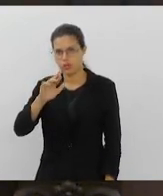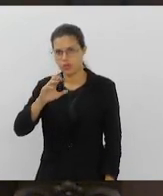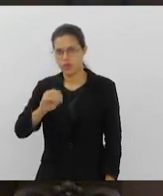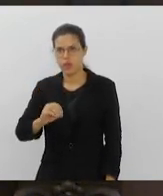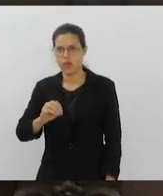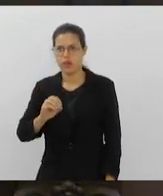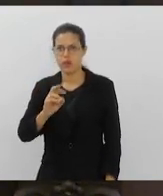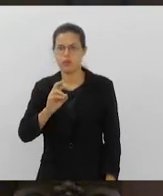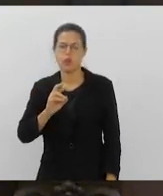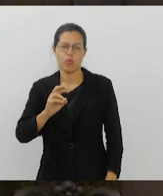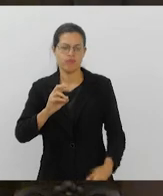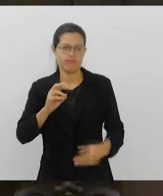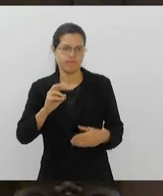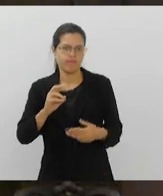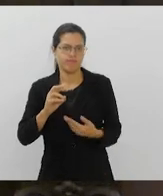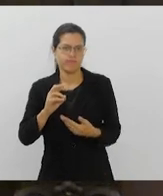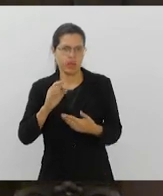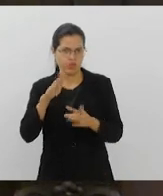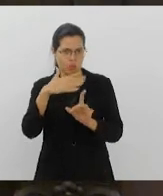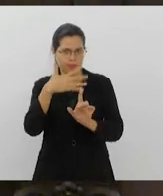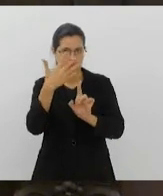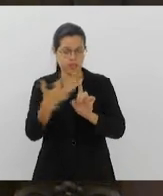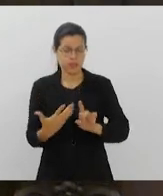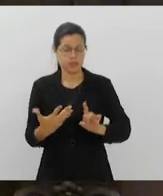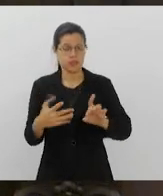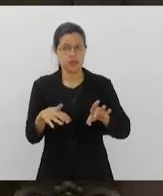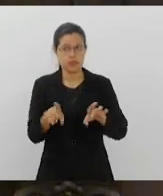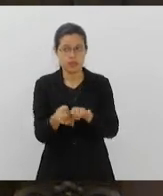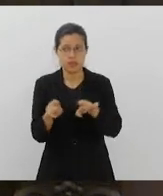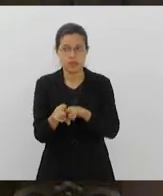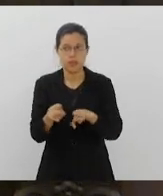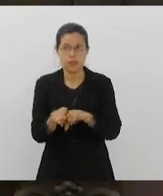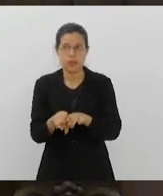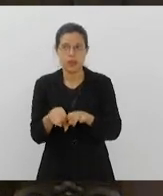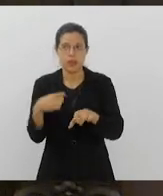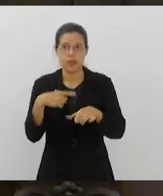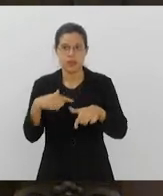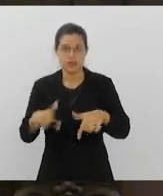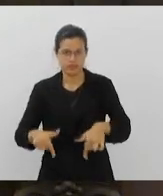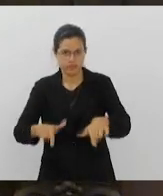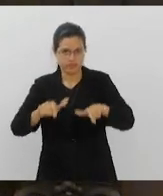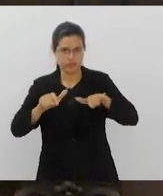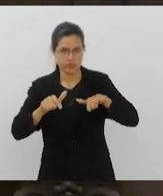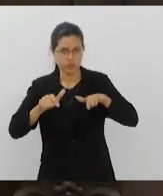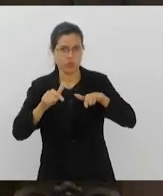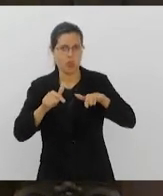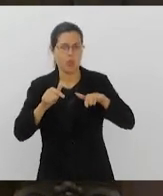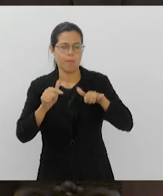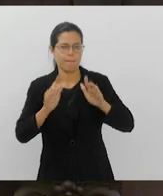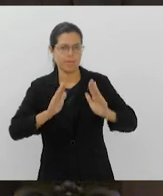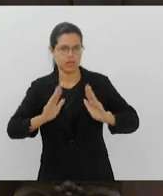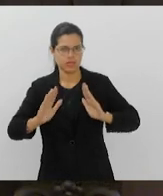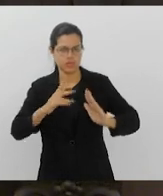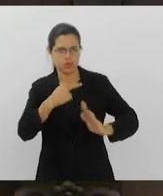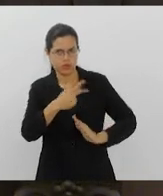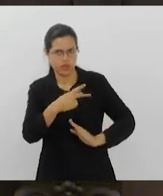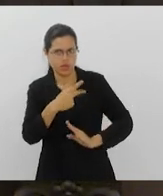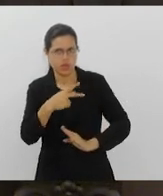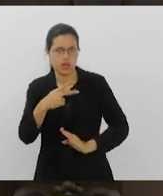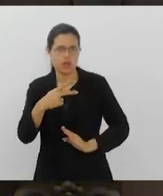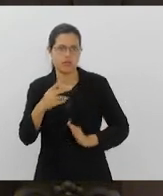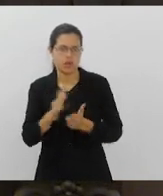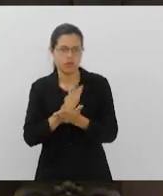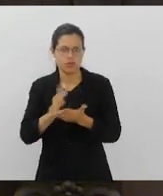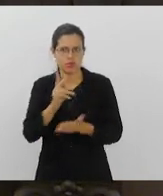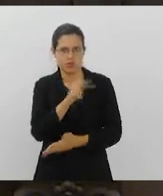as homenagens, também apresentar moções do seu mandato como vereador para alguns mestres aqui presentes. E eu